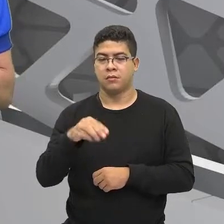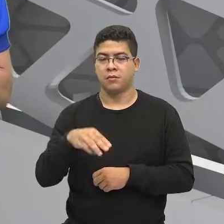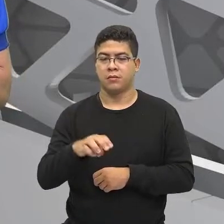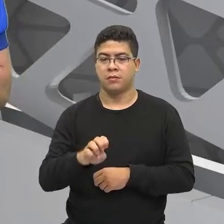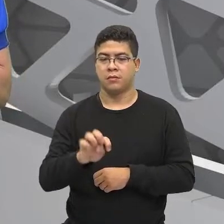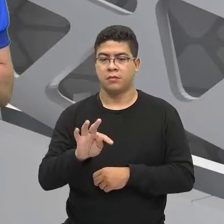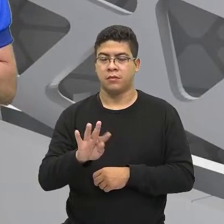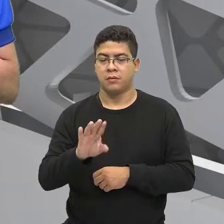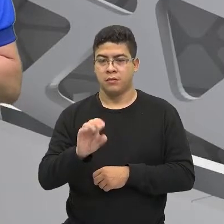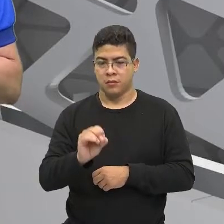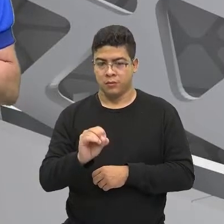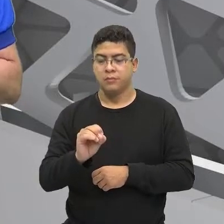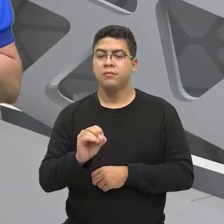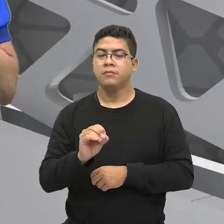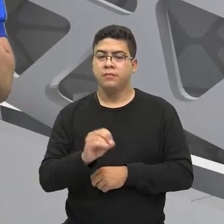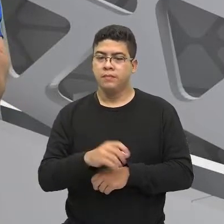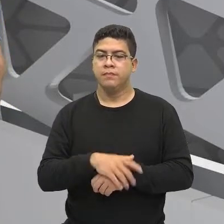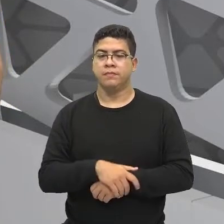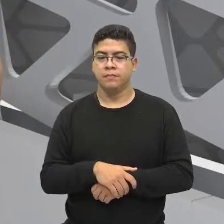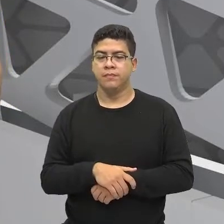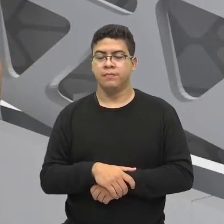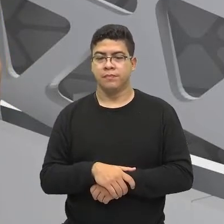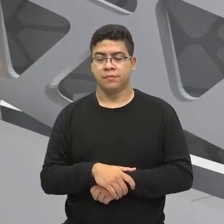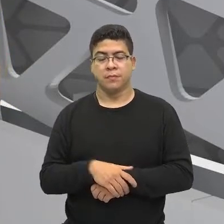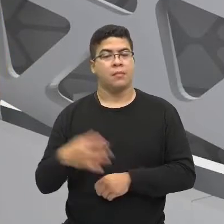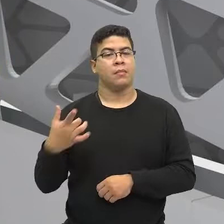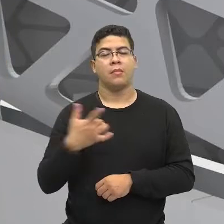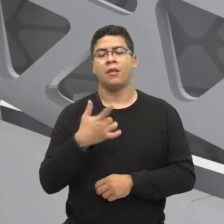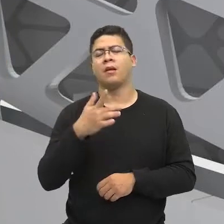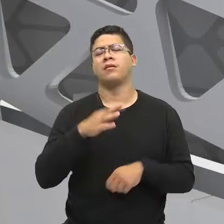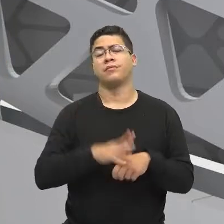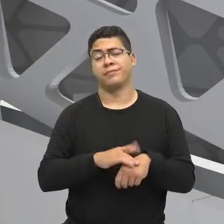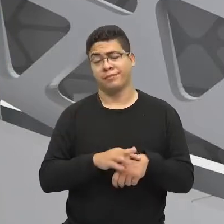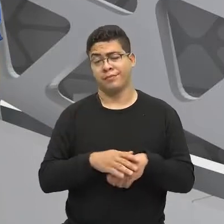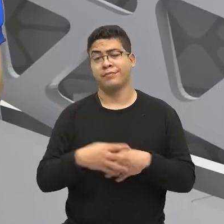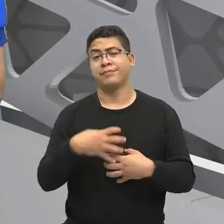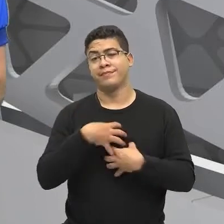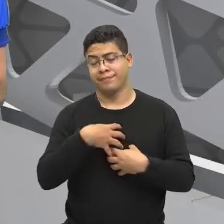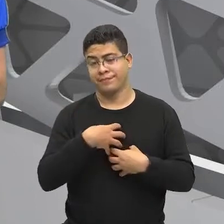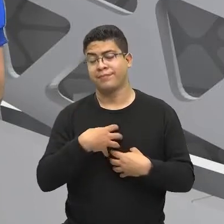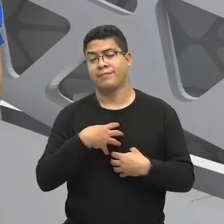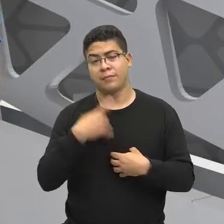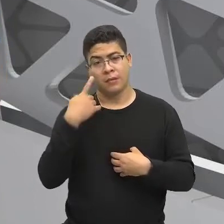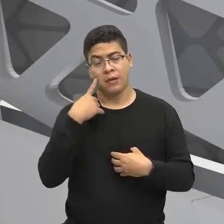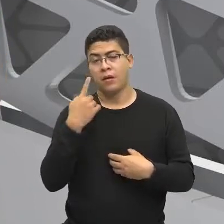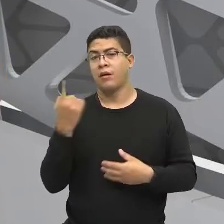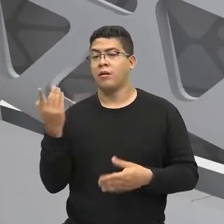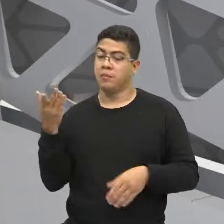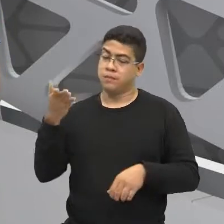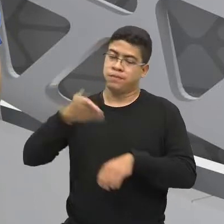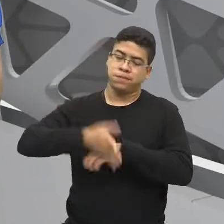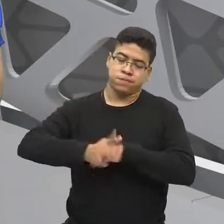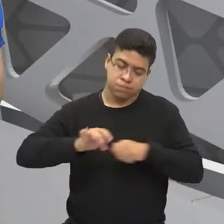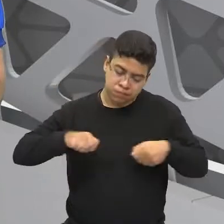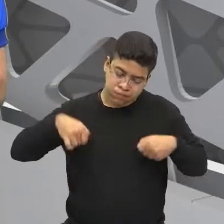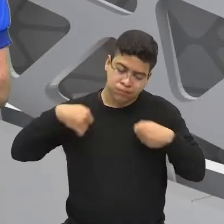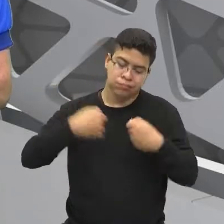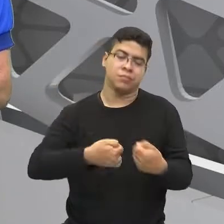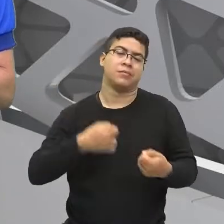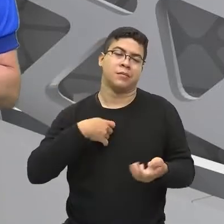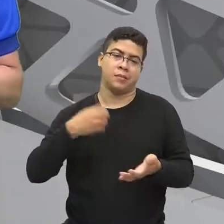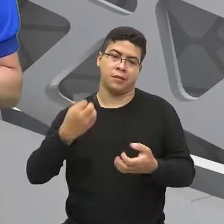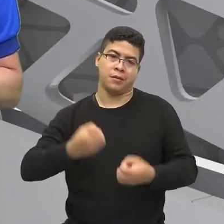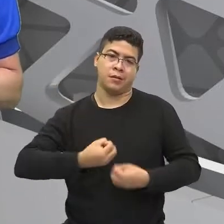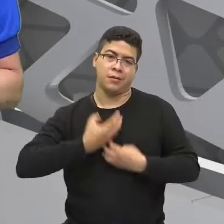não podia estar fazendo outros trabalhos, outras coisas, ele se dedicou ainda mais à poesia, né? Então,